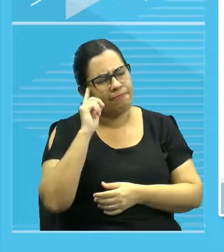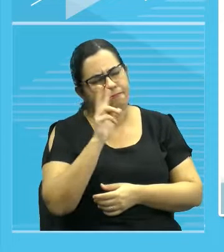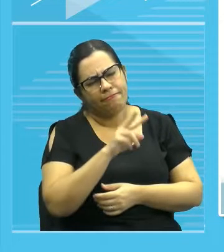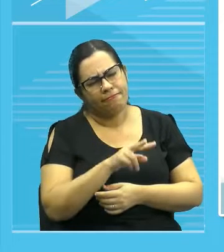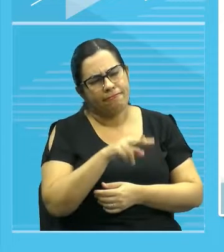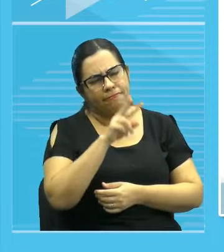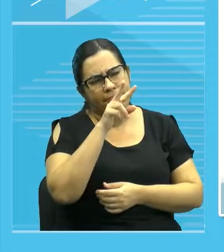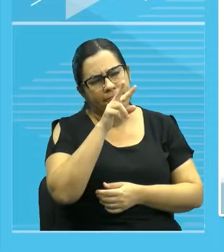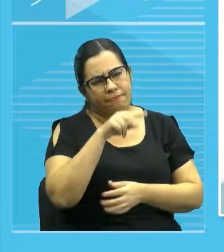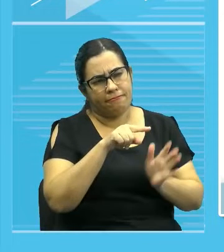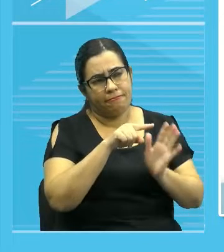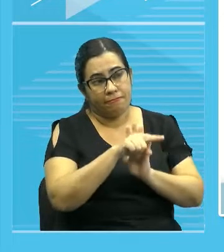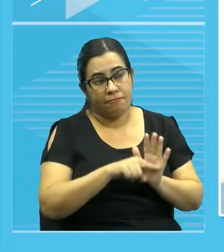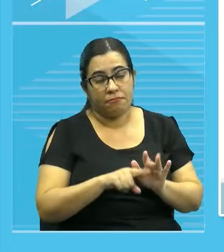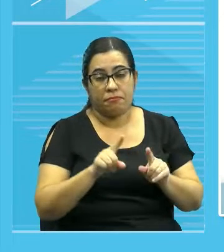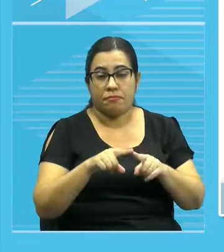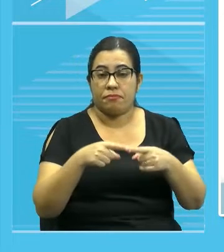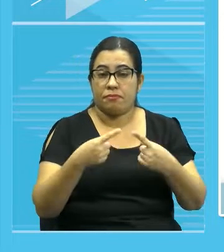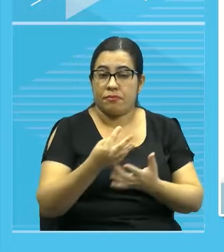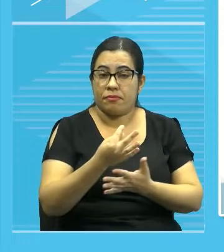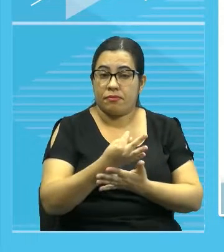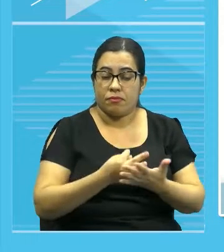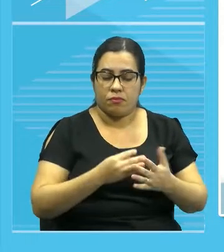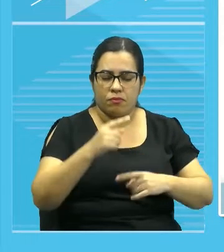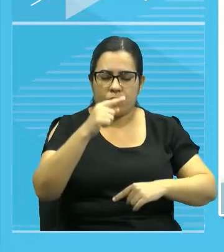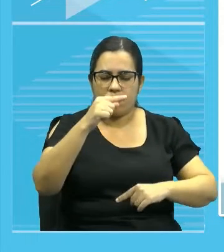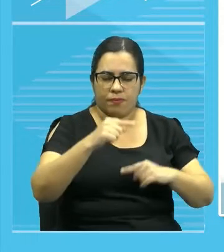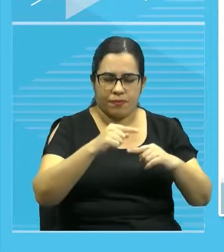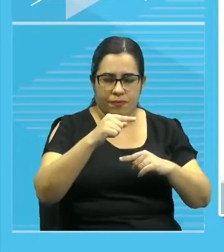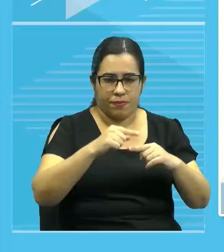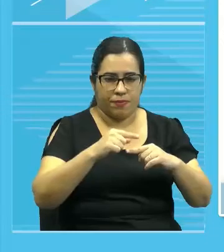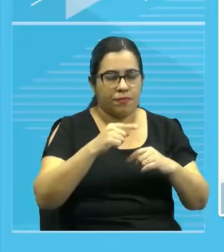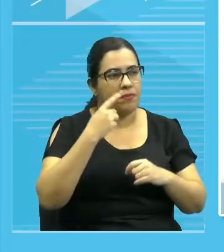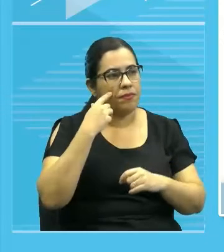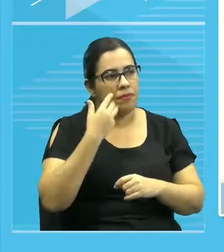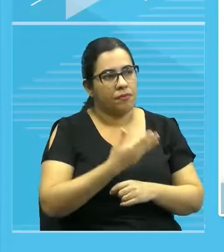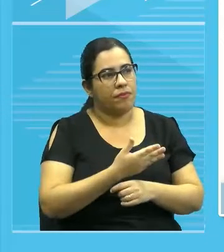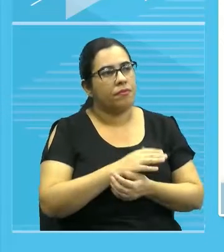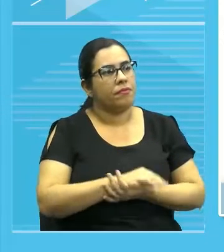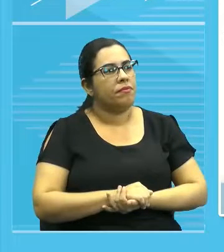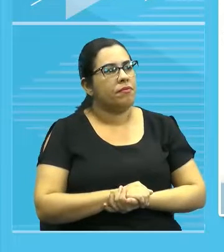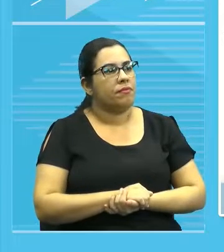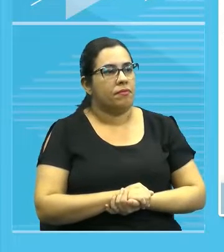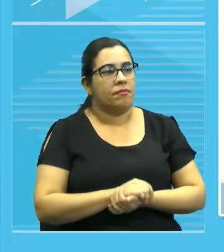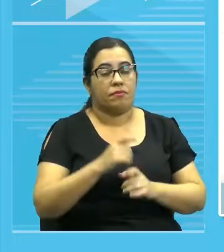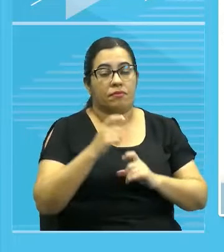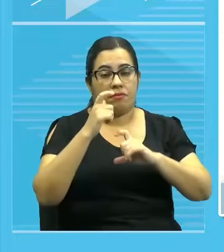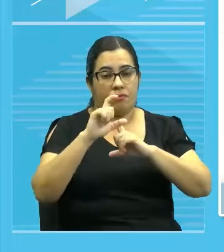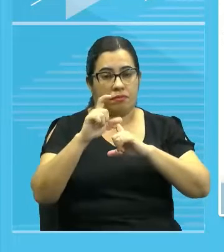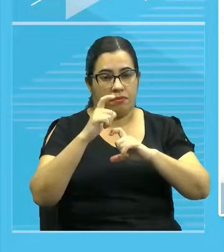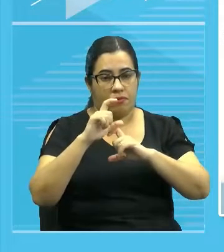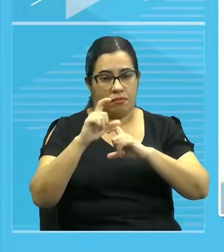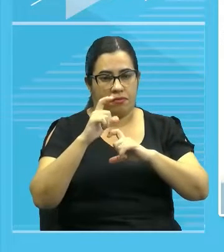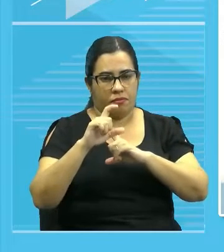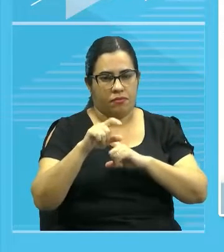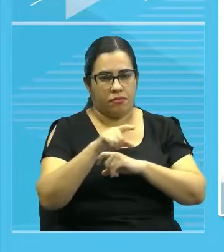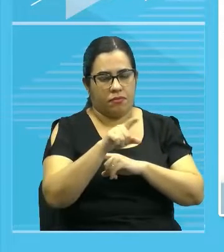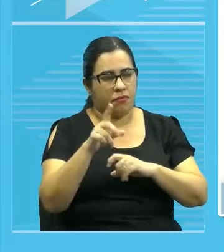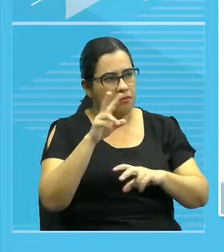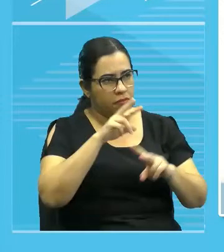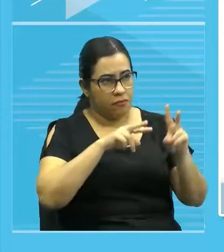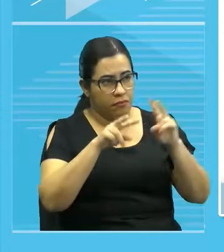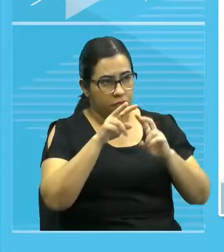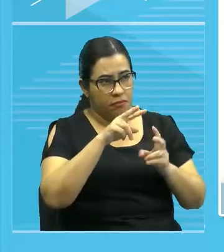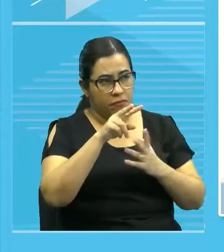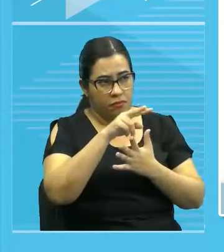mas vou para o texto o texto é pequeno o texto é menor é uma charge Vocês conseguem